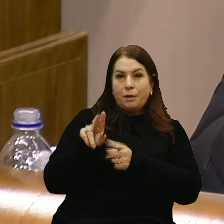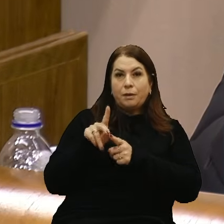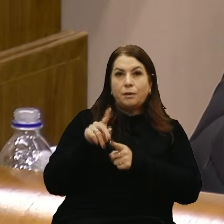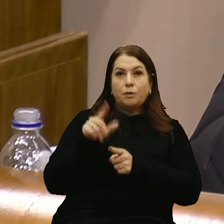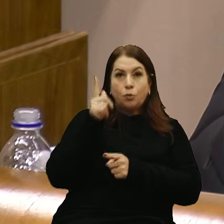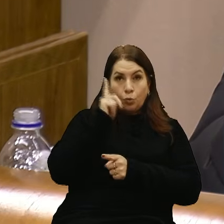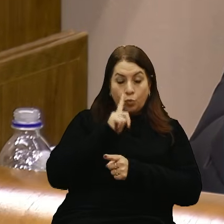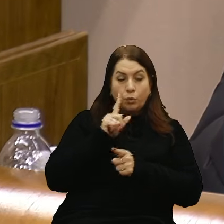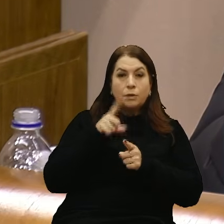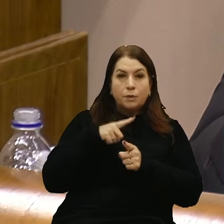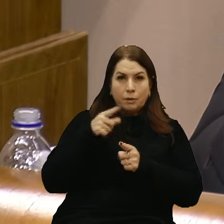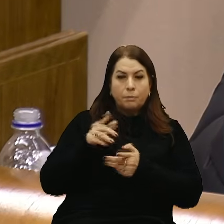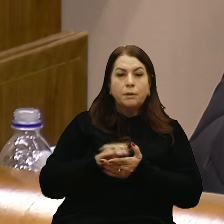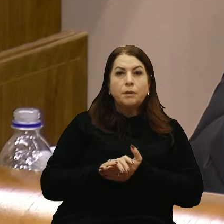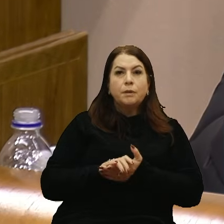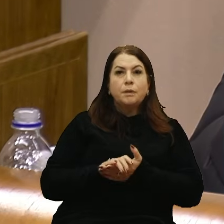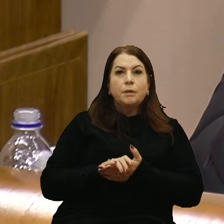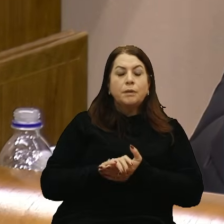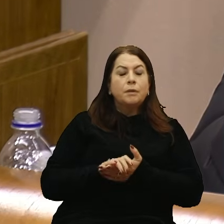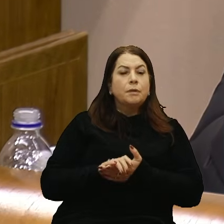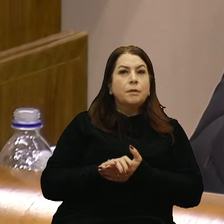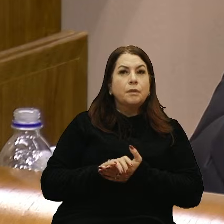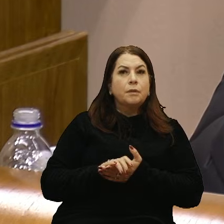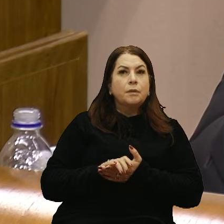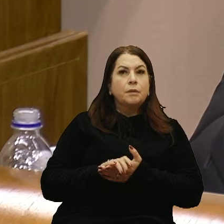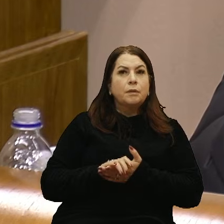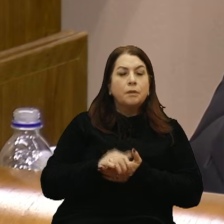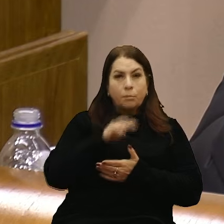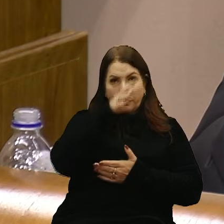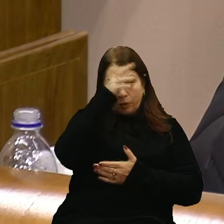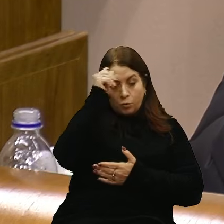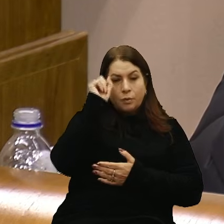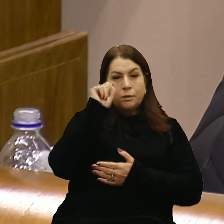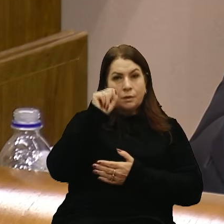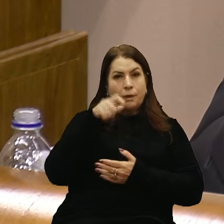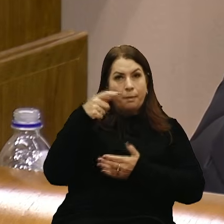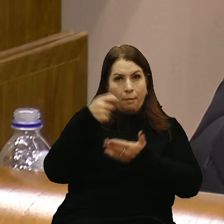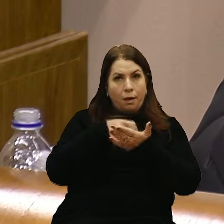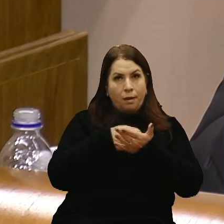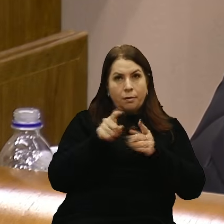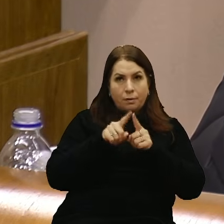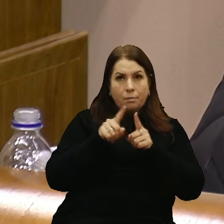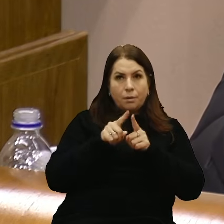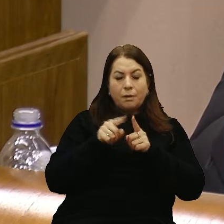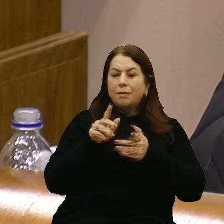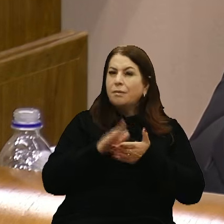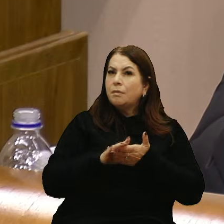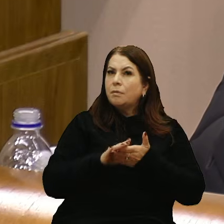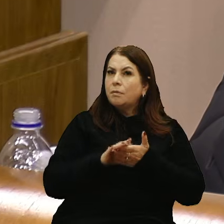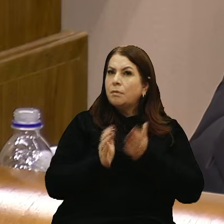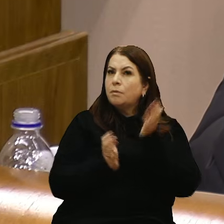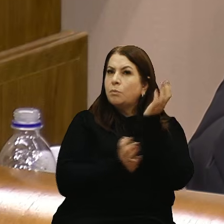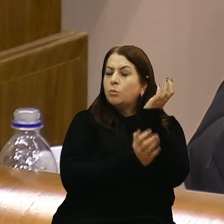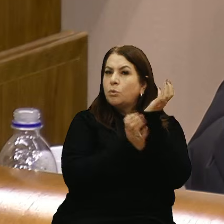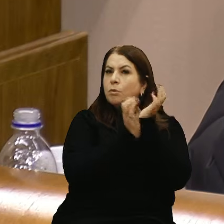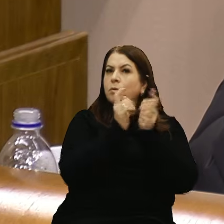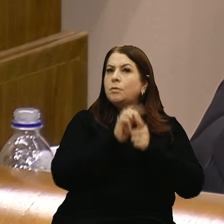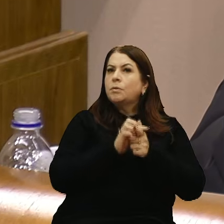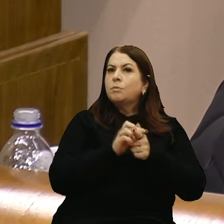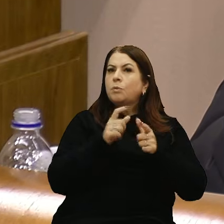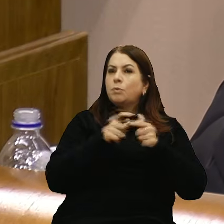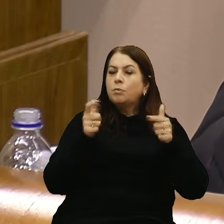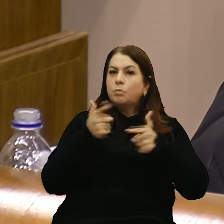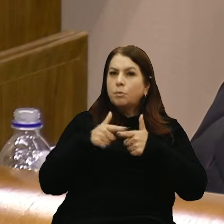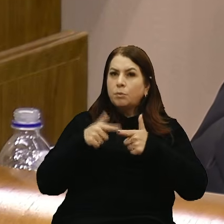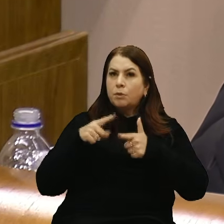Lucas, nós temos alguma coisa para receber da prefeitura, sim, em função da burocracia, mas um dos grandes problemas